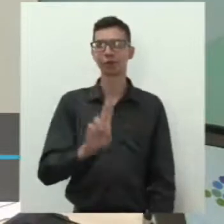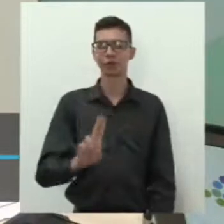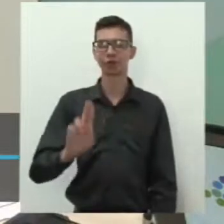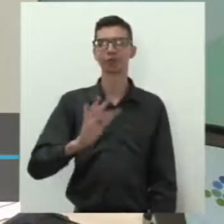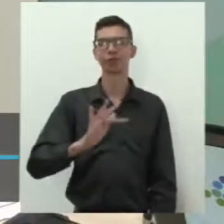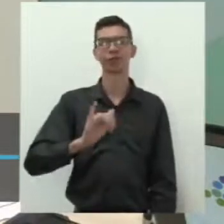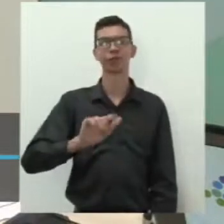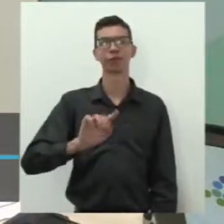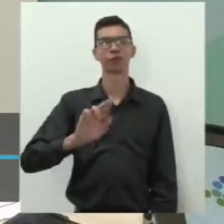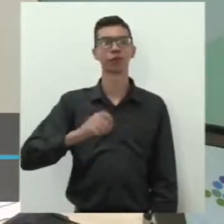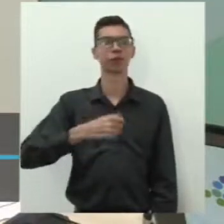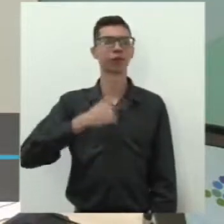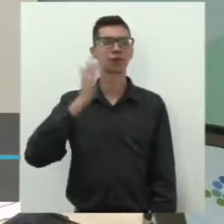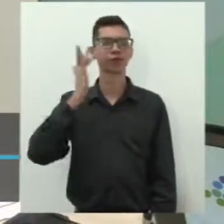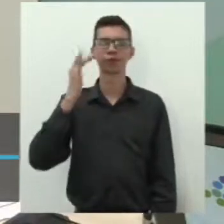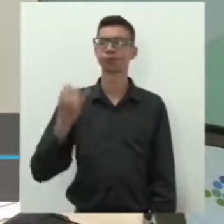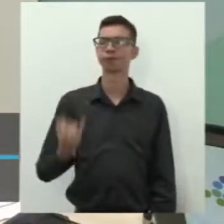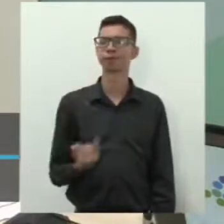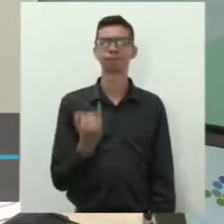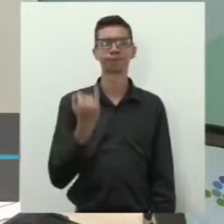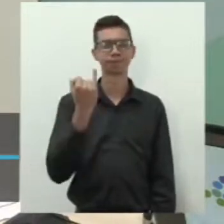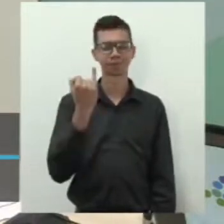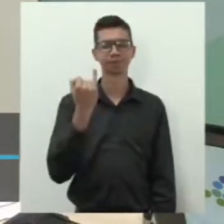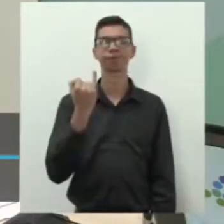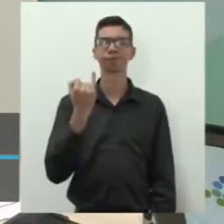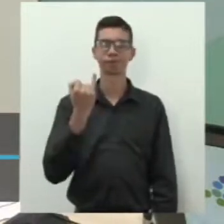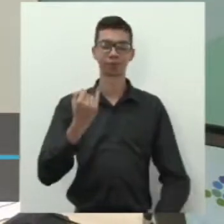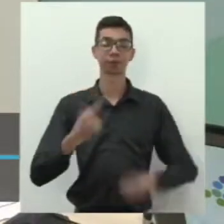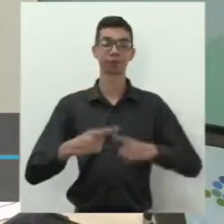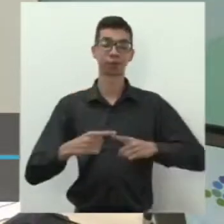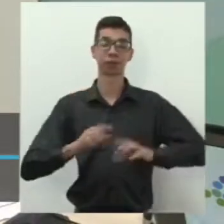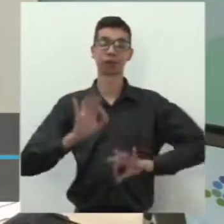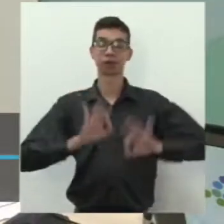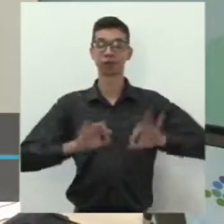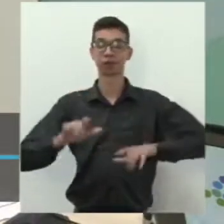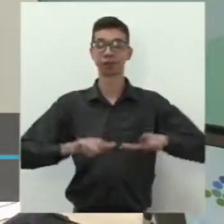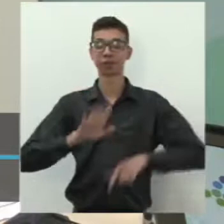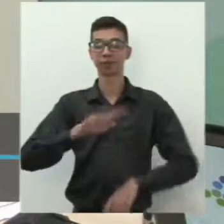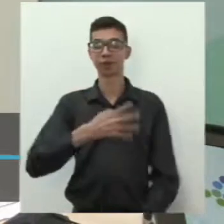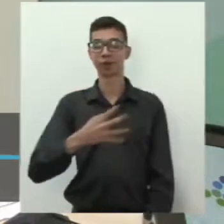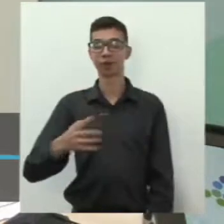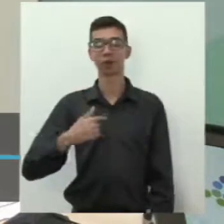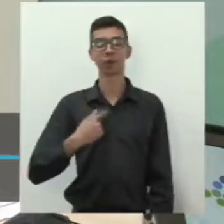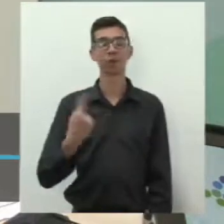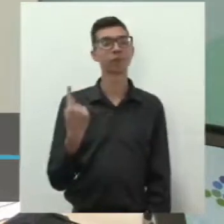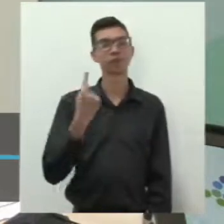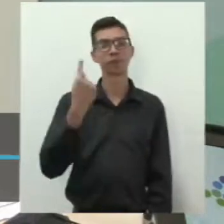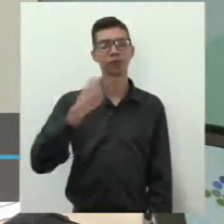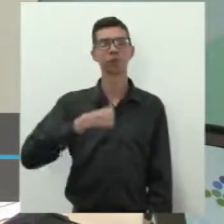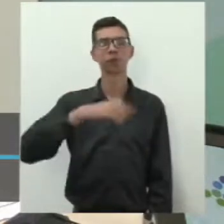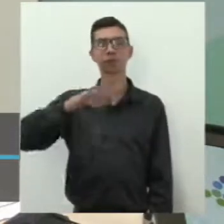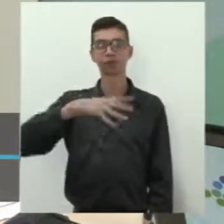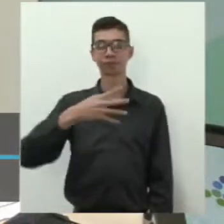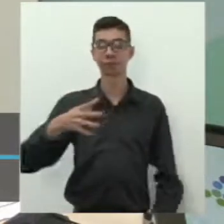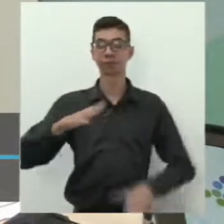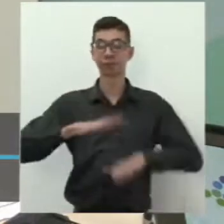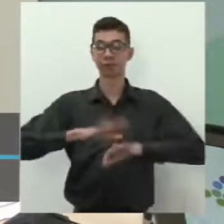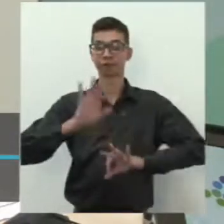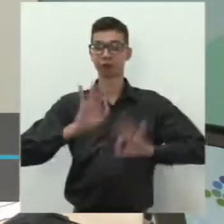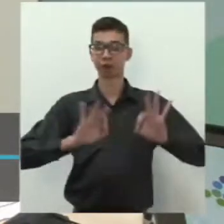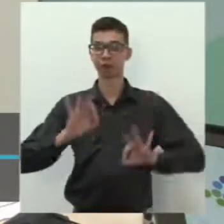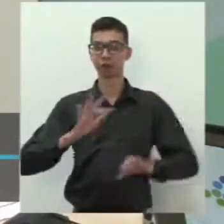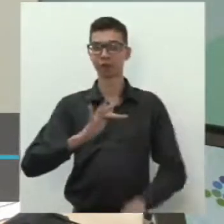Eu considero um dos mais importantes para trabalhar com planilha. Primeira coisa, quando eu vou fazer uma planilha, eu faço a planilha e jogo um filtro nela